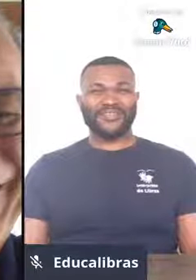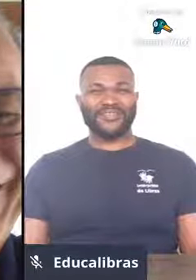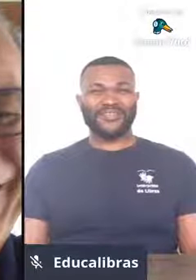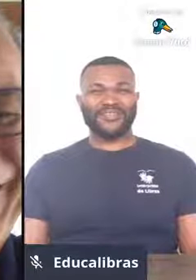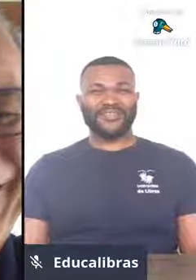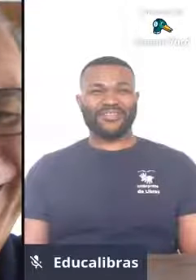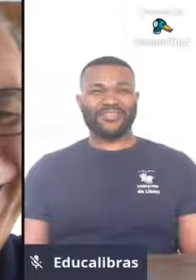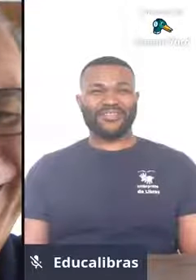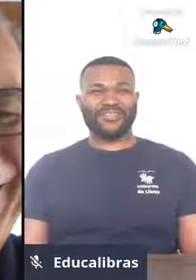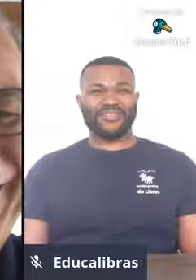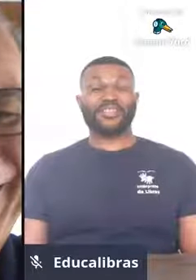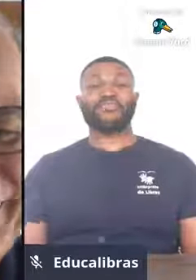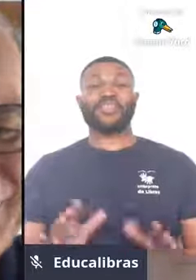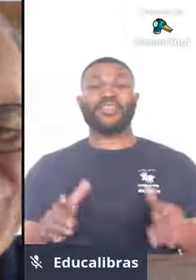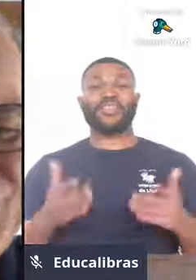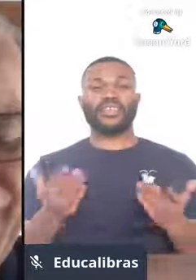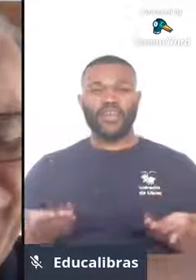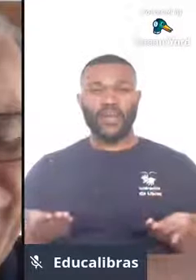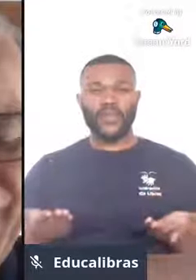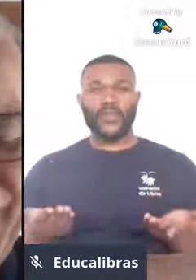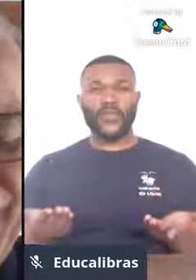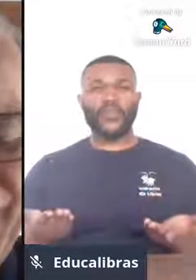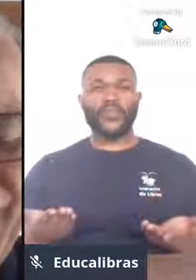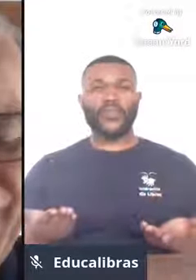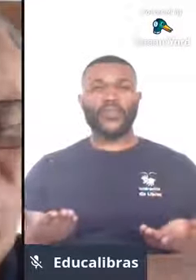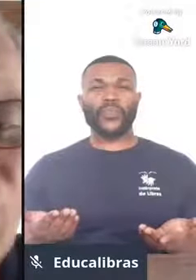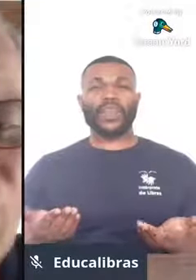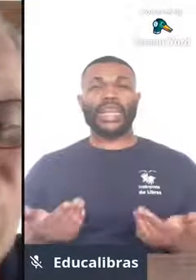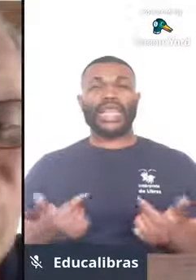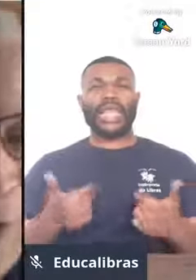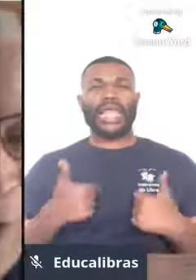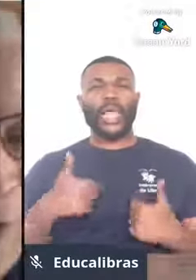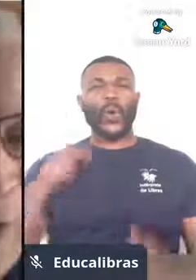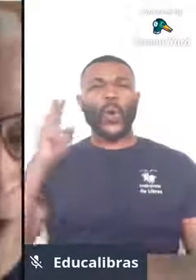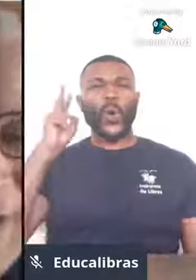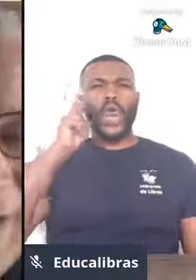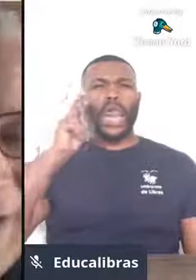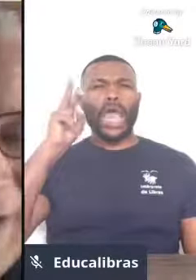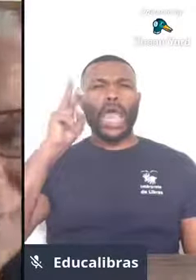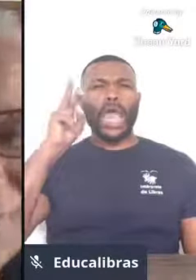Mas então, você eu me lavo, brinca.